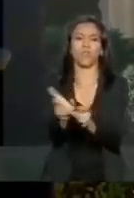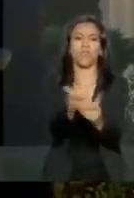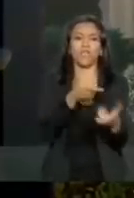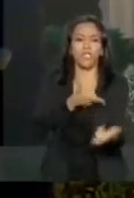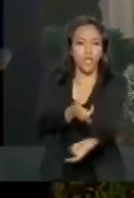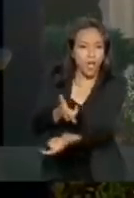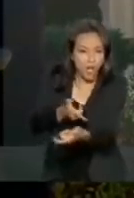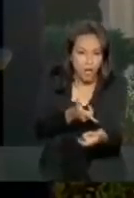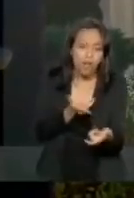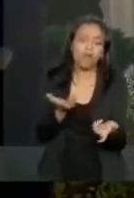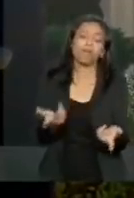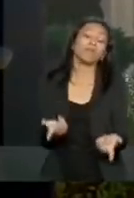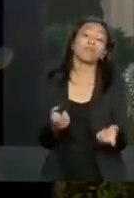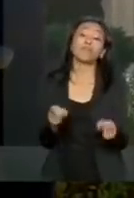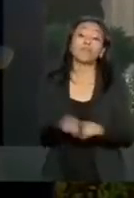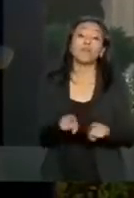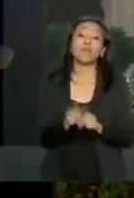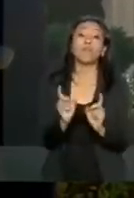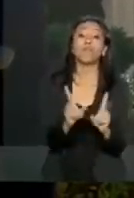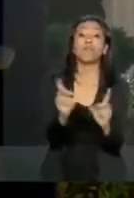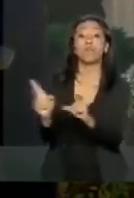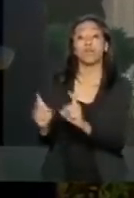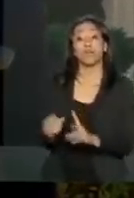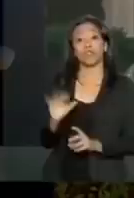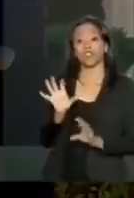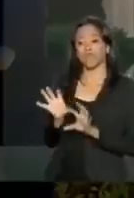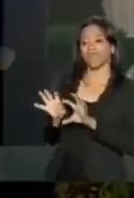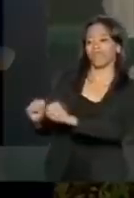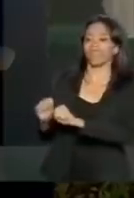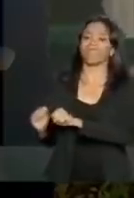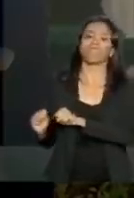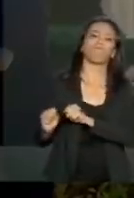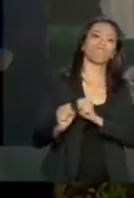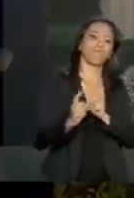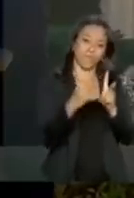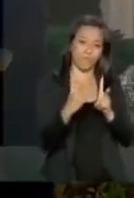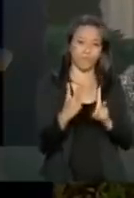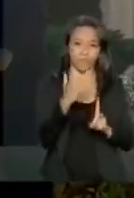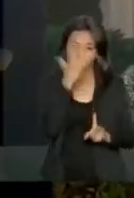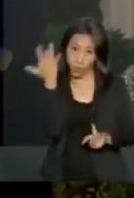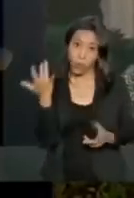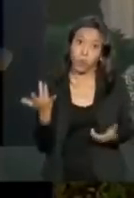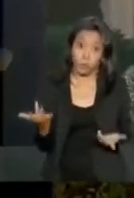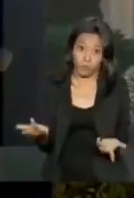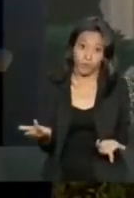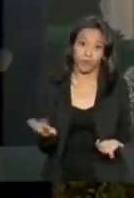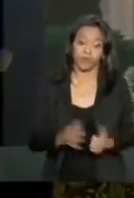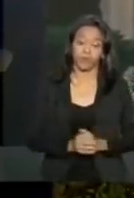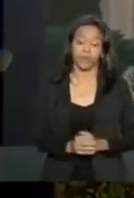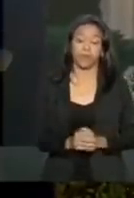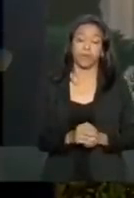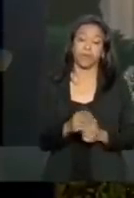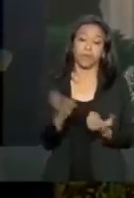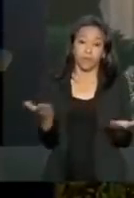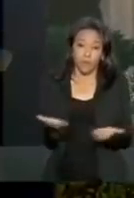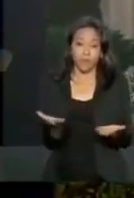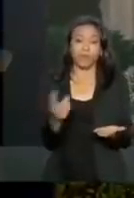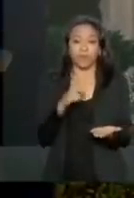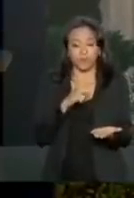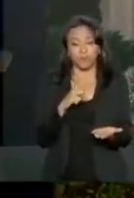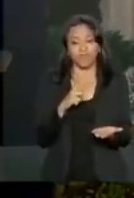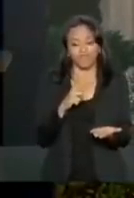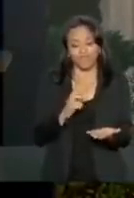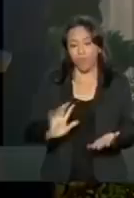armas, trata de pessoas, que está agora na vanguarda do crime, uma